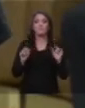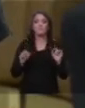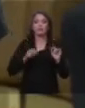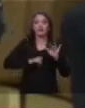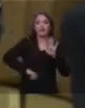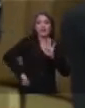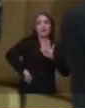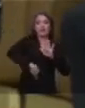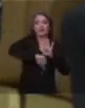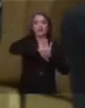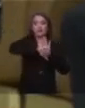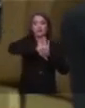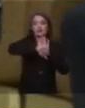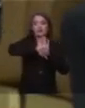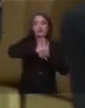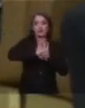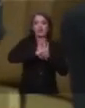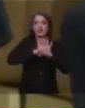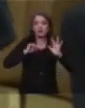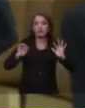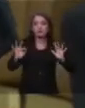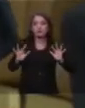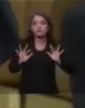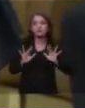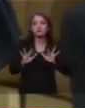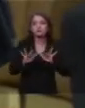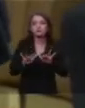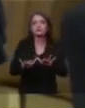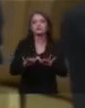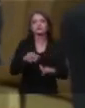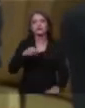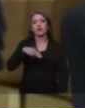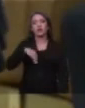crimes multitudinários. É preciso, senhores